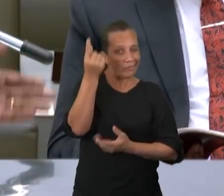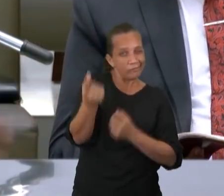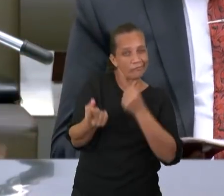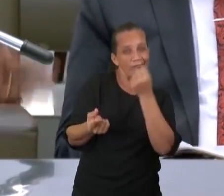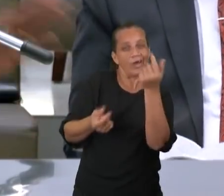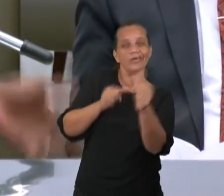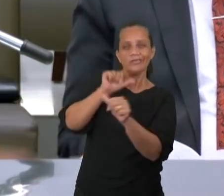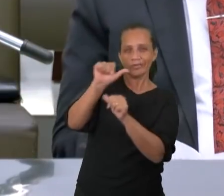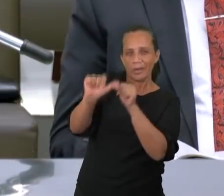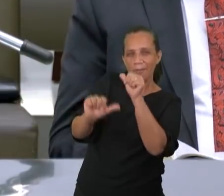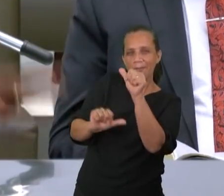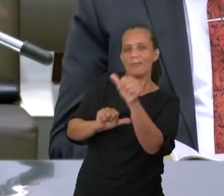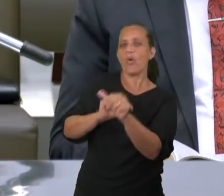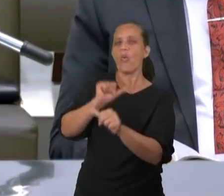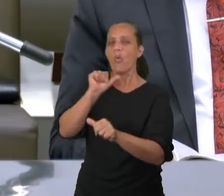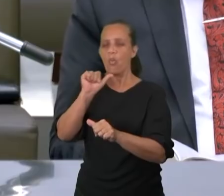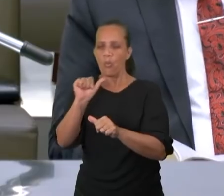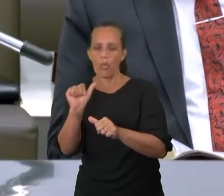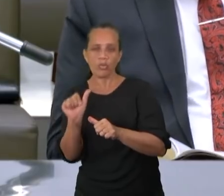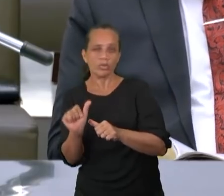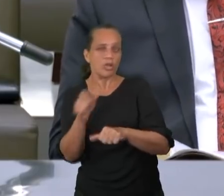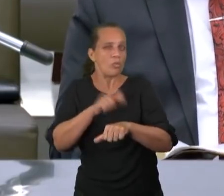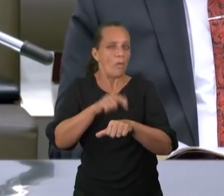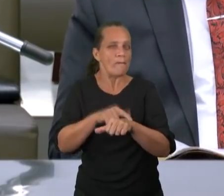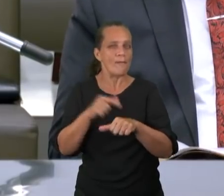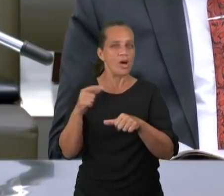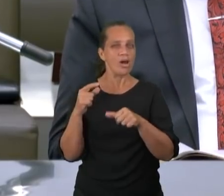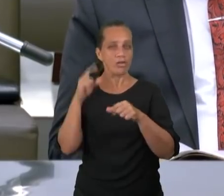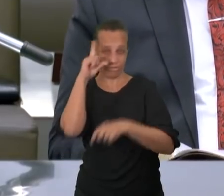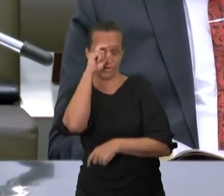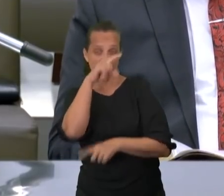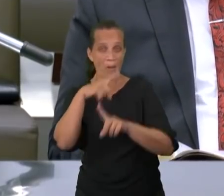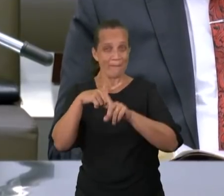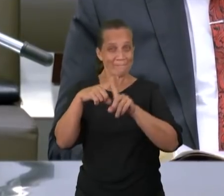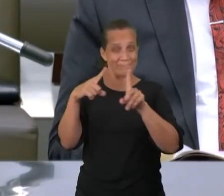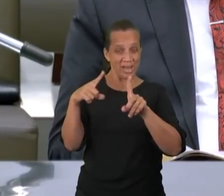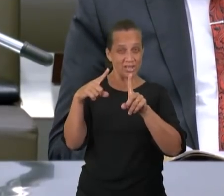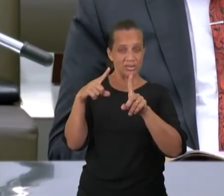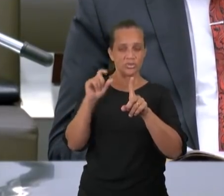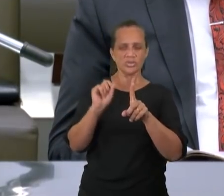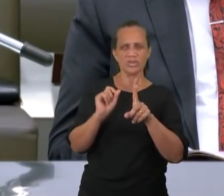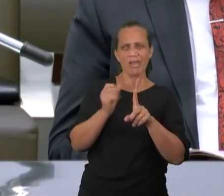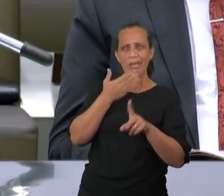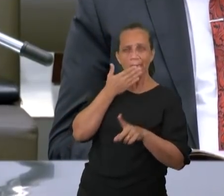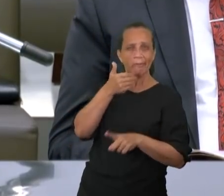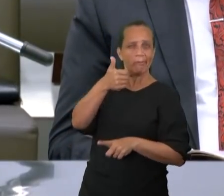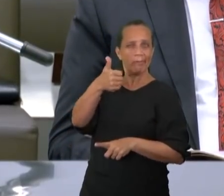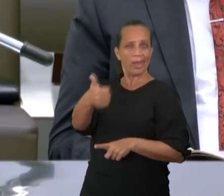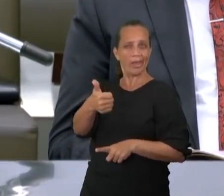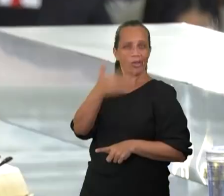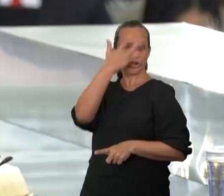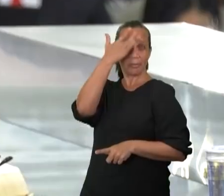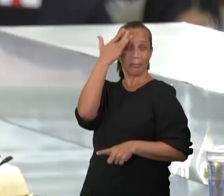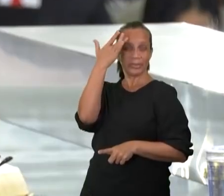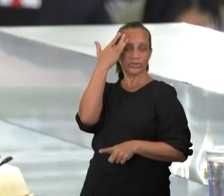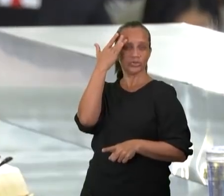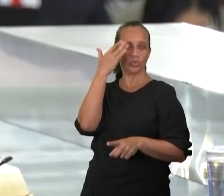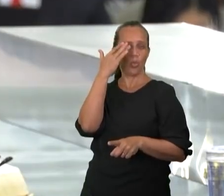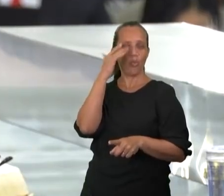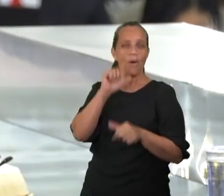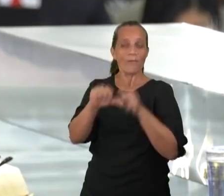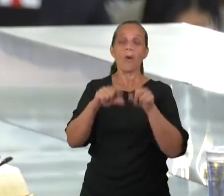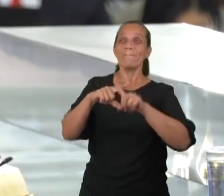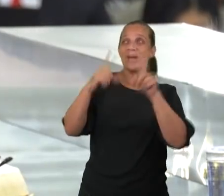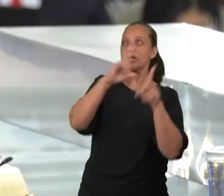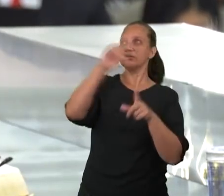cova, do cárcere, são amigos, mas do trono às vezes muda. Os irmãos me entendem, digam amém. Mas o Deus de José, do trono, era o